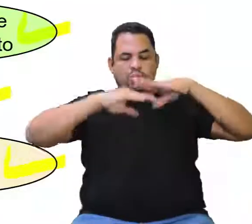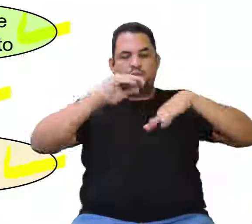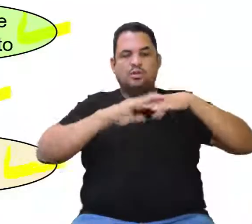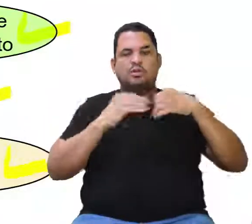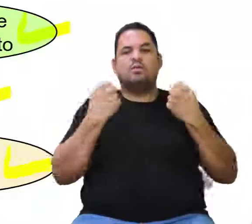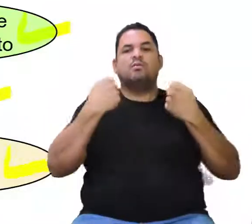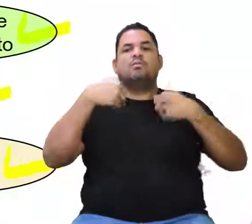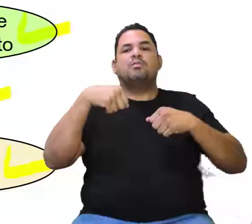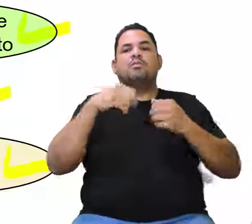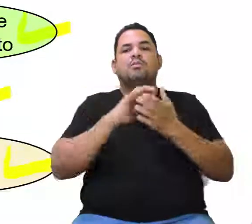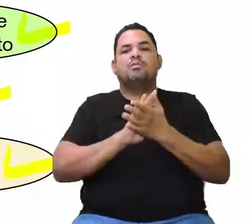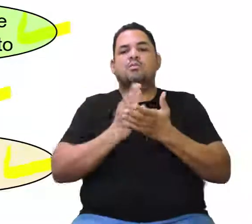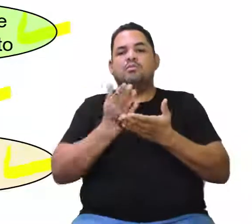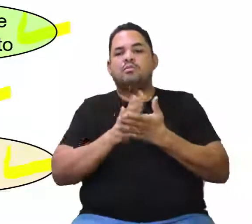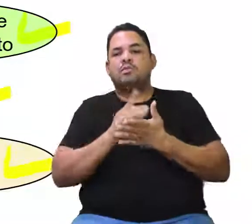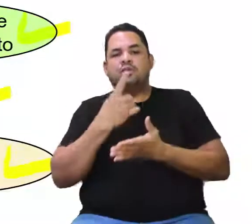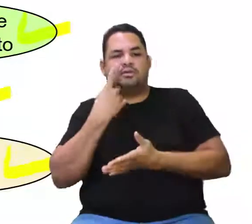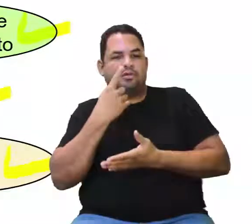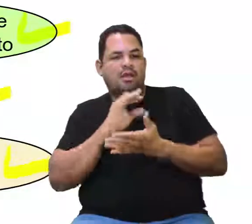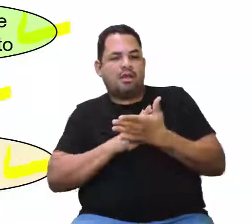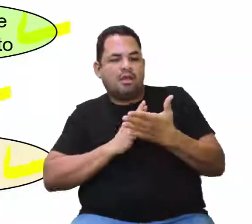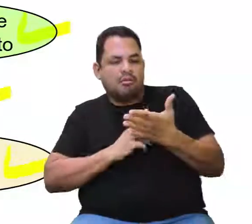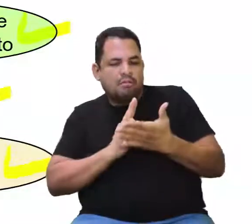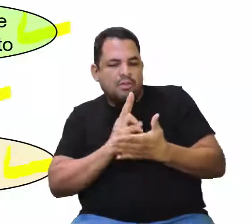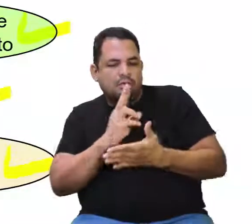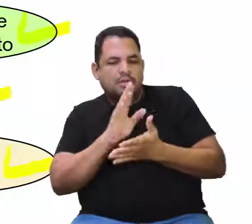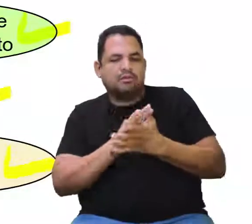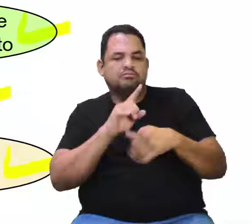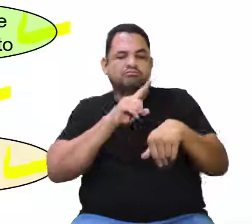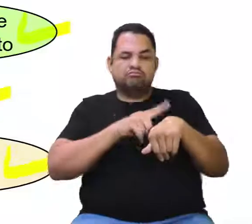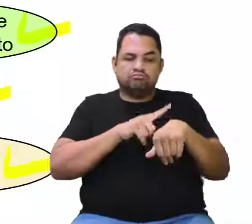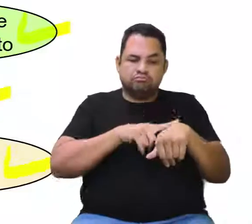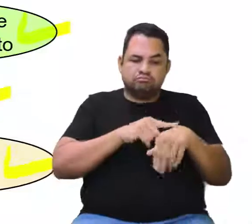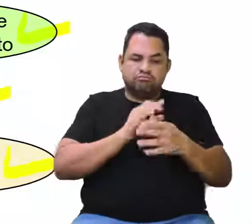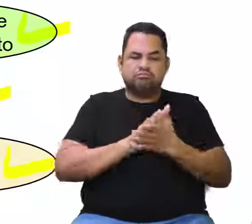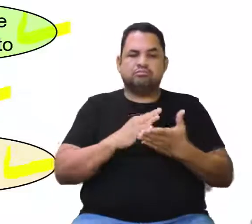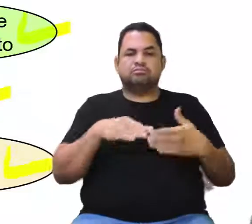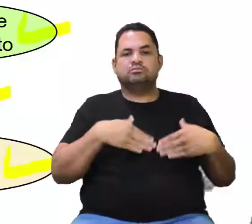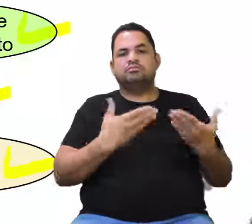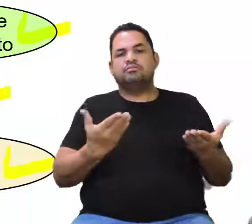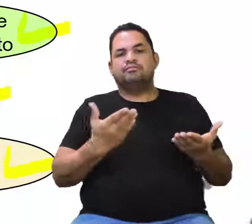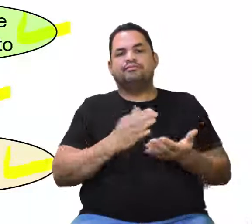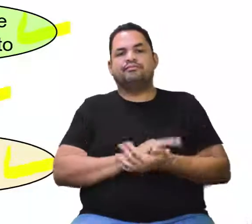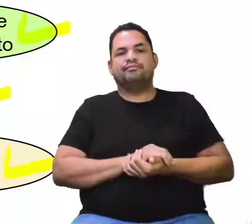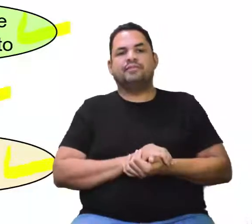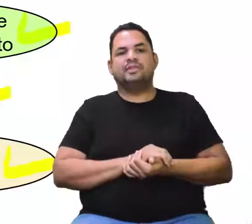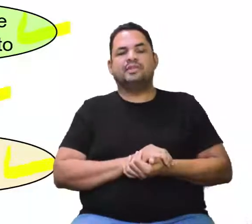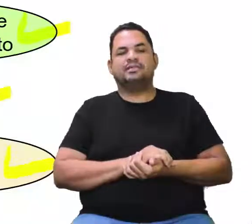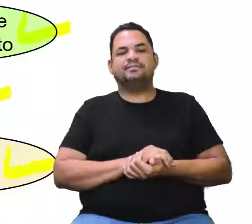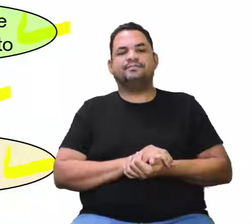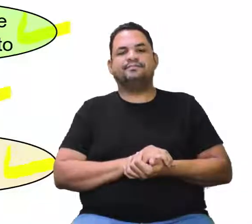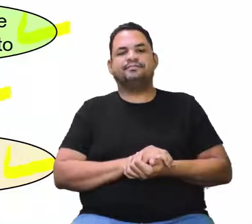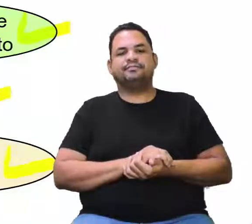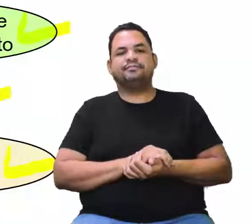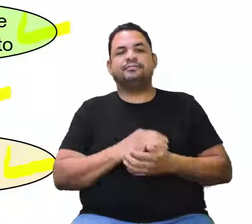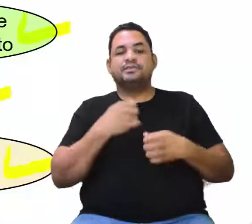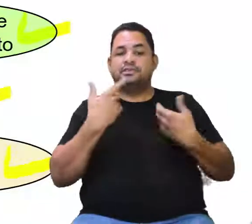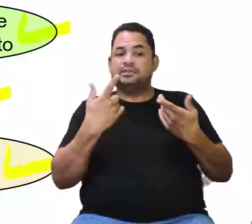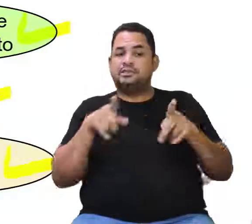ele possa dosar a intensidade, a duração e a frequência, né? E considerar também